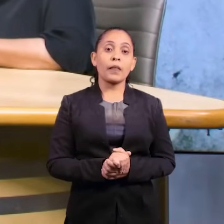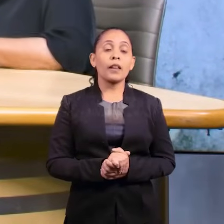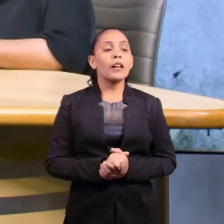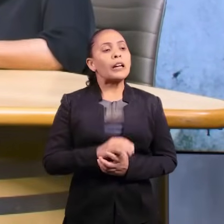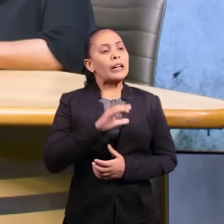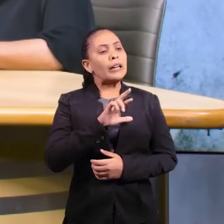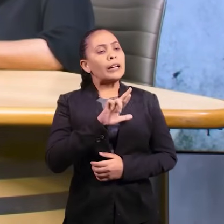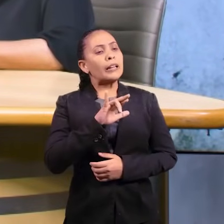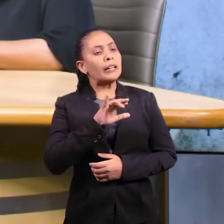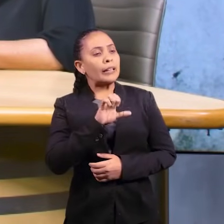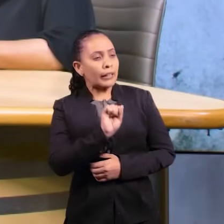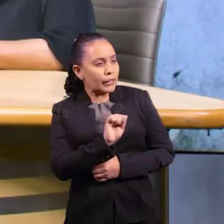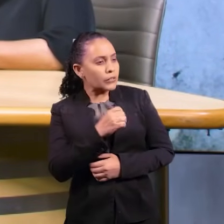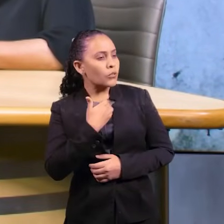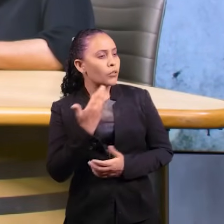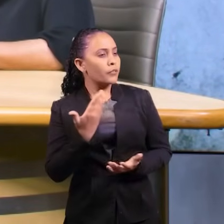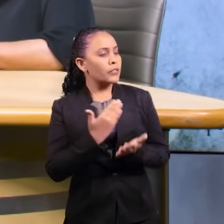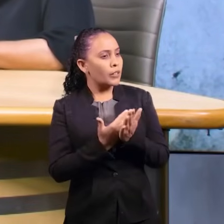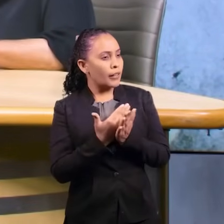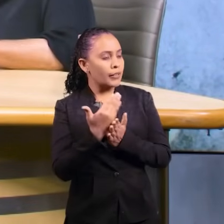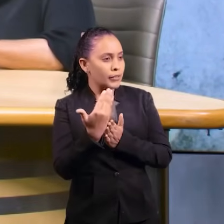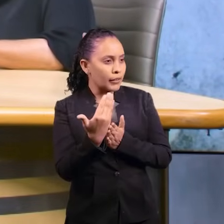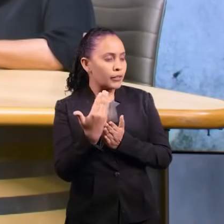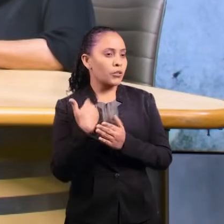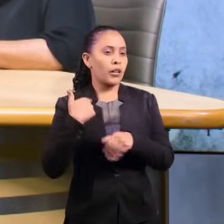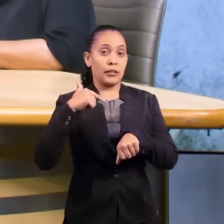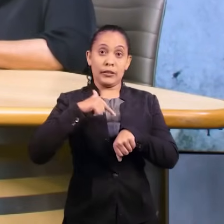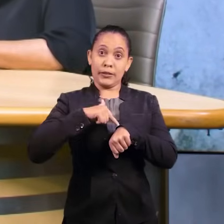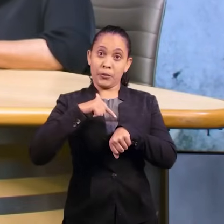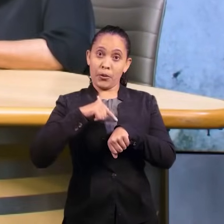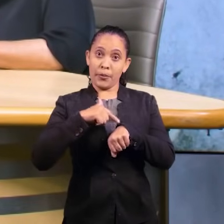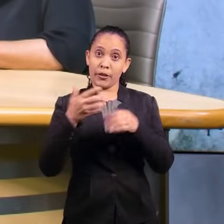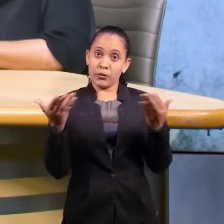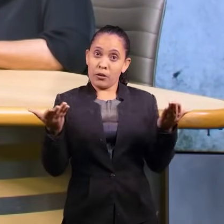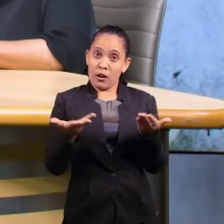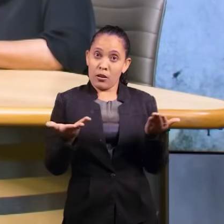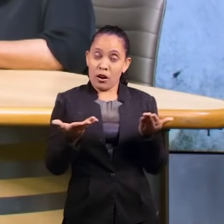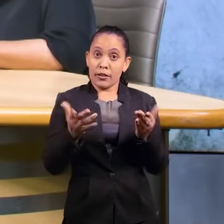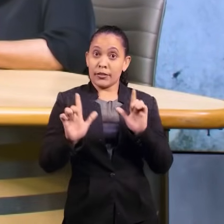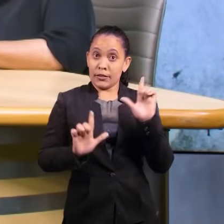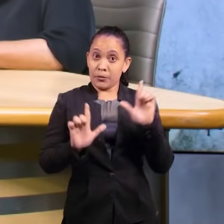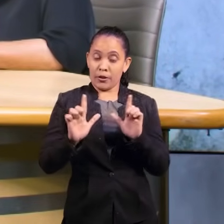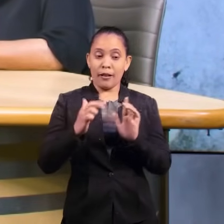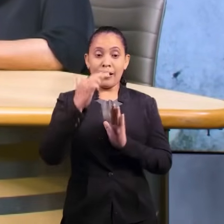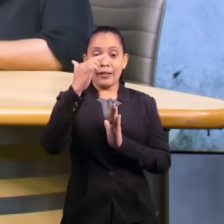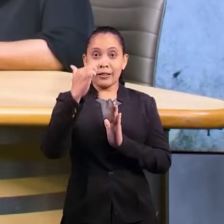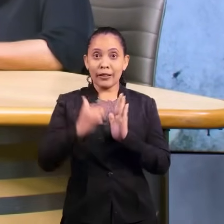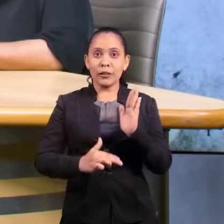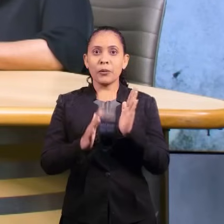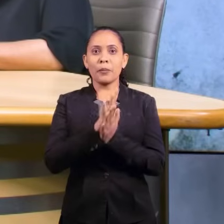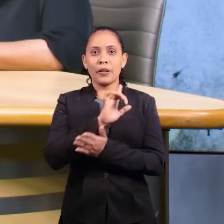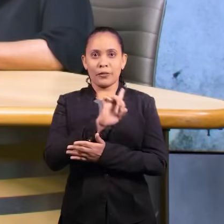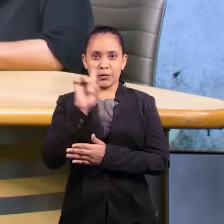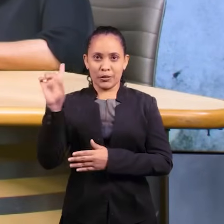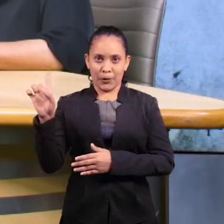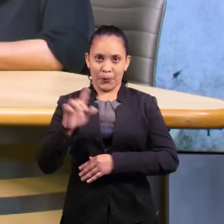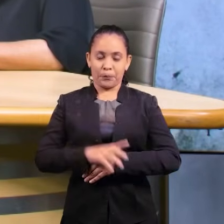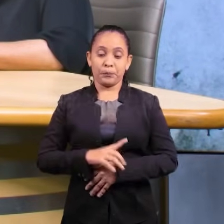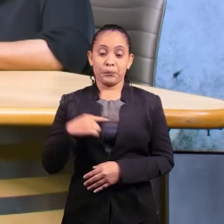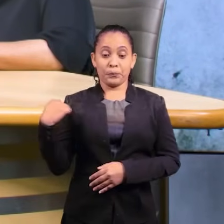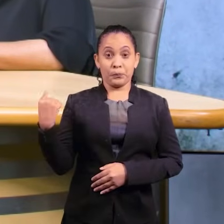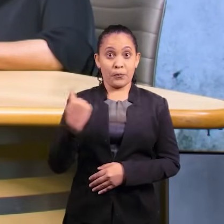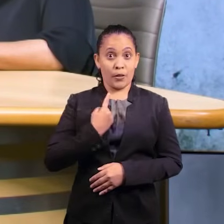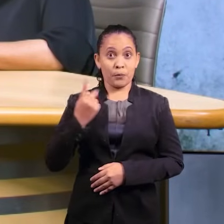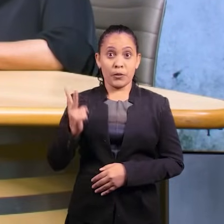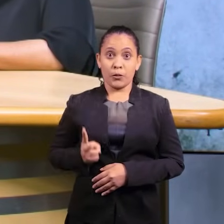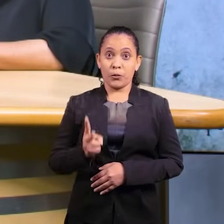que Cris desse início a este momento aqui, esse programa, lendo a palavra do Senhor. Nós vamos